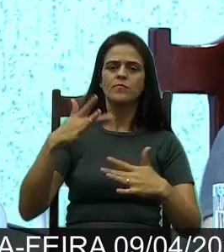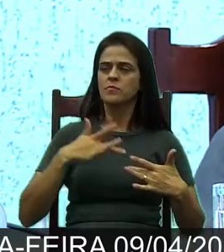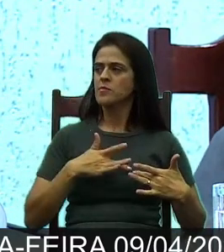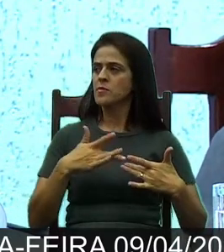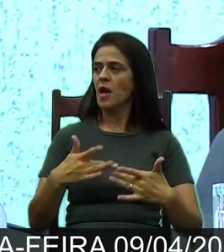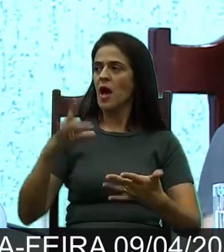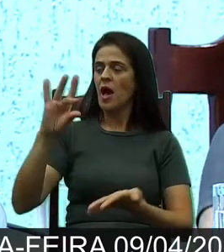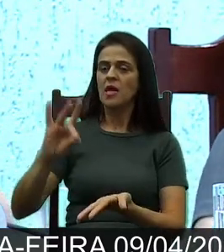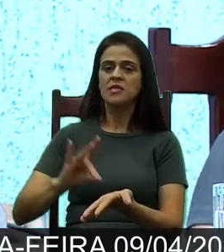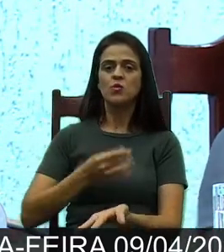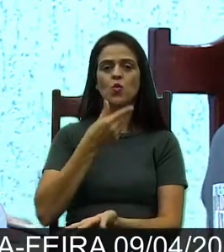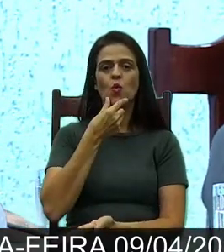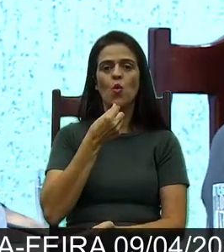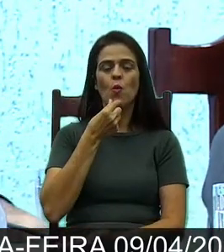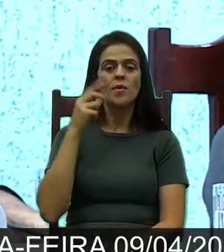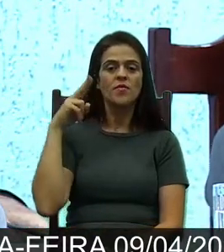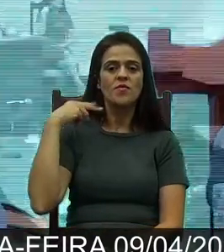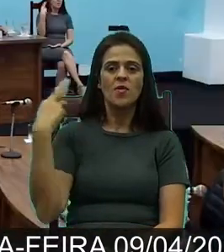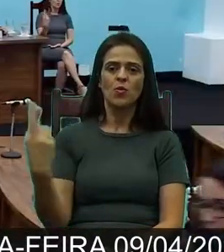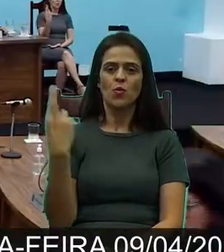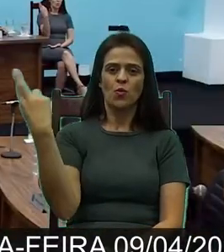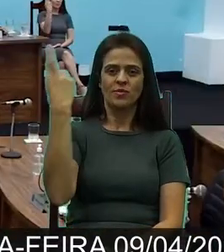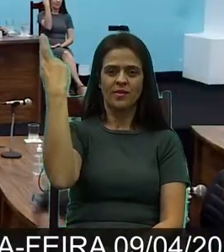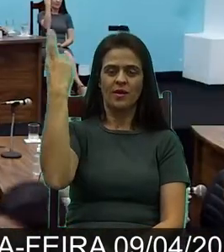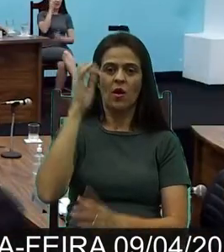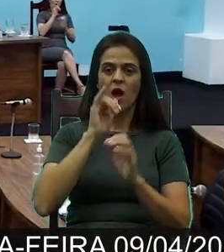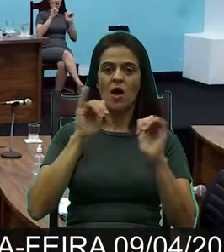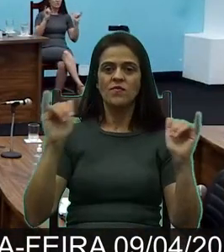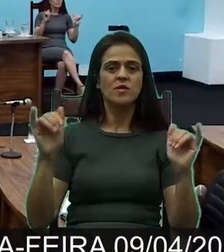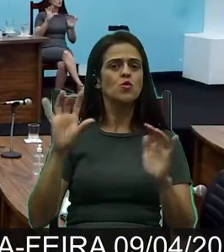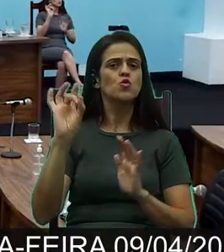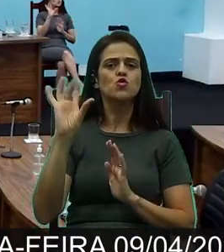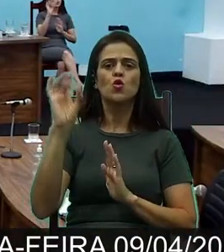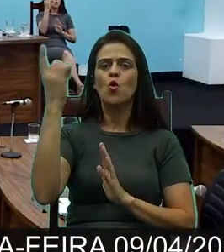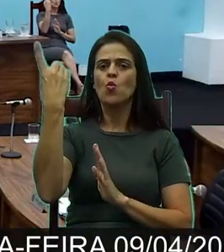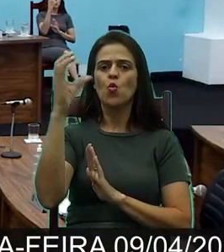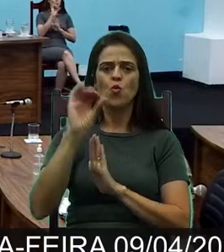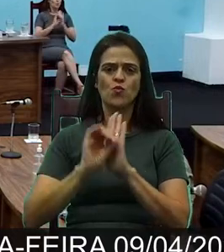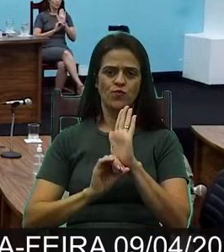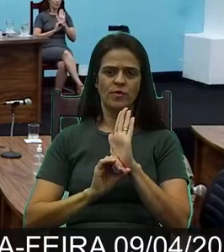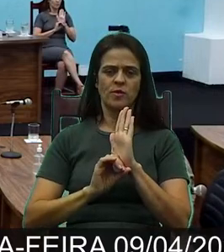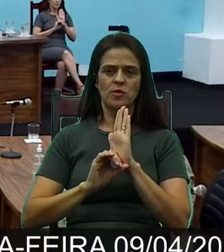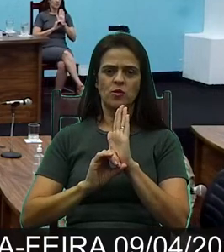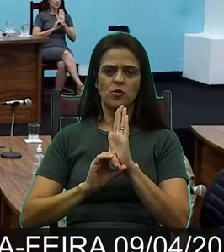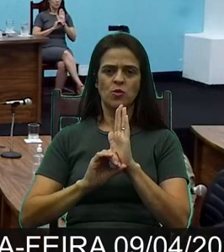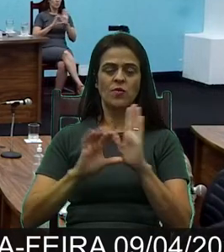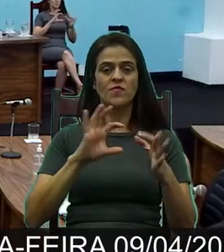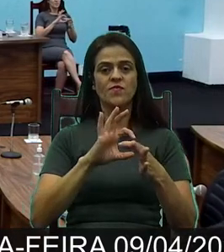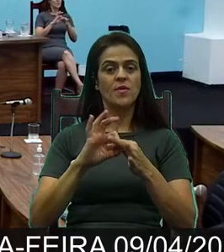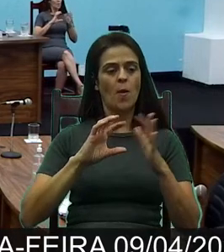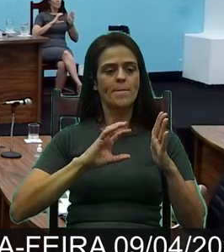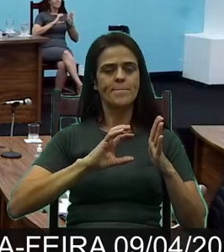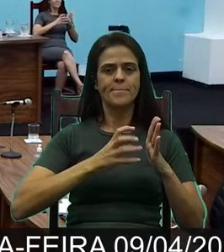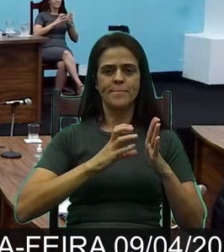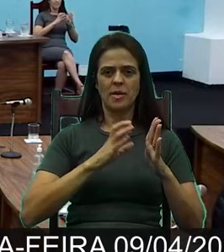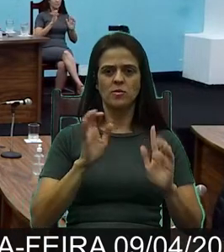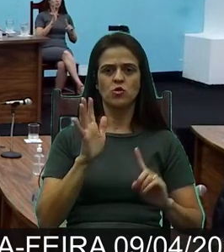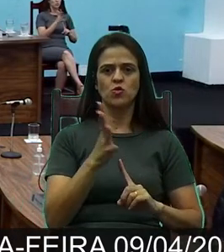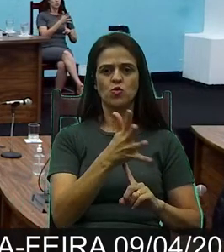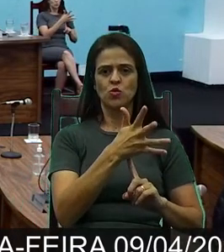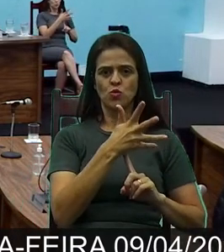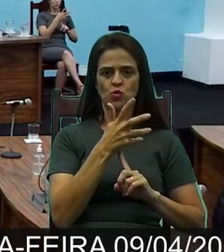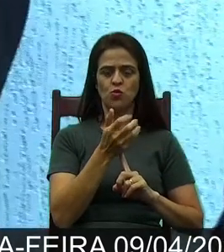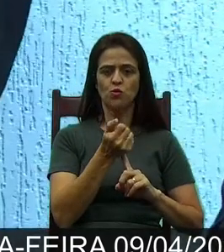apreço. Assinado Rodrigão, senhor presidente. Só este ofício, por enquanto. Ordem do dia. Fico consignado em